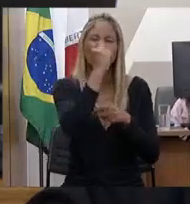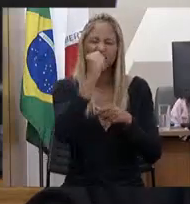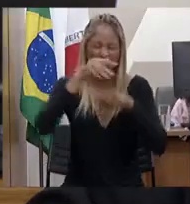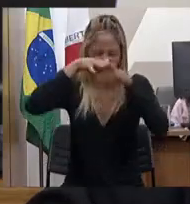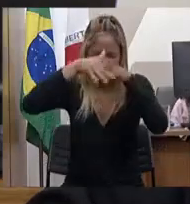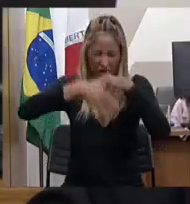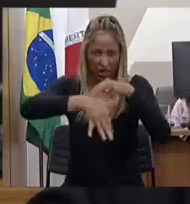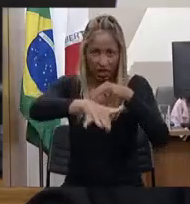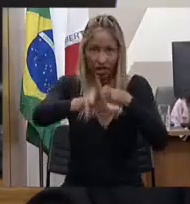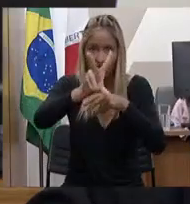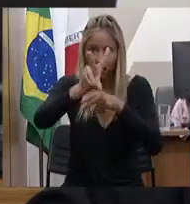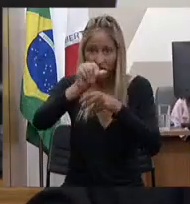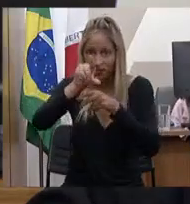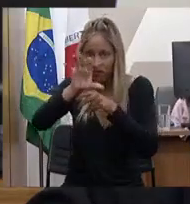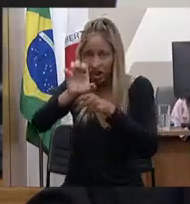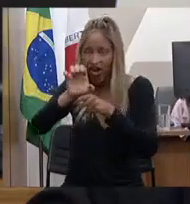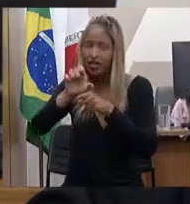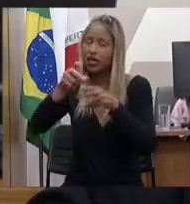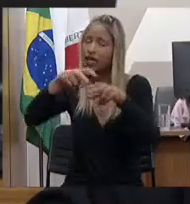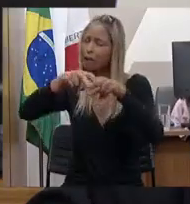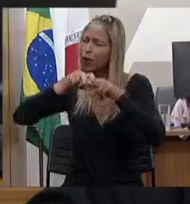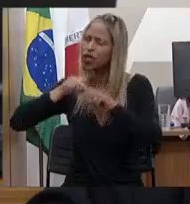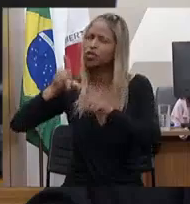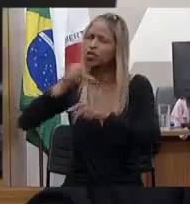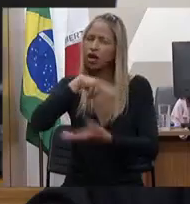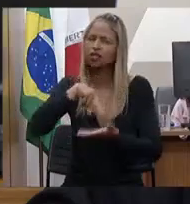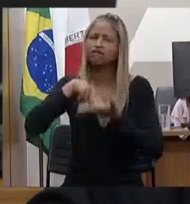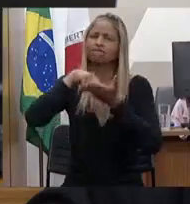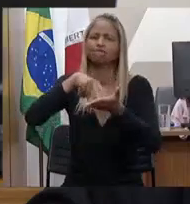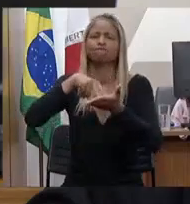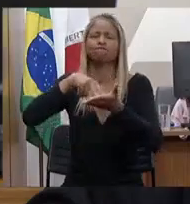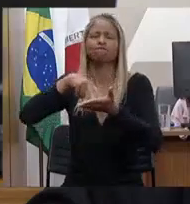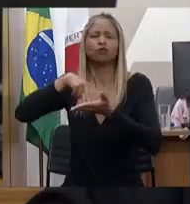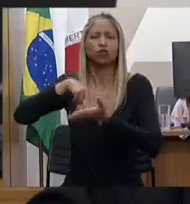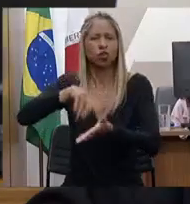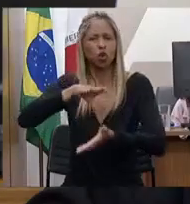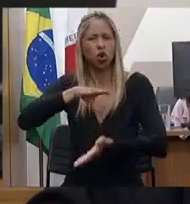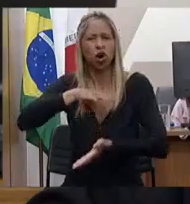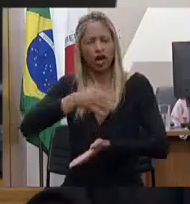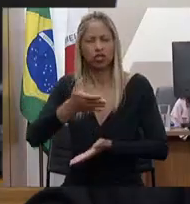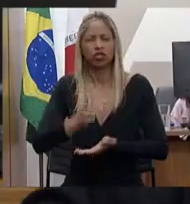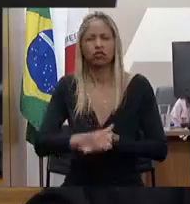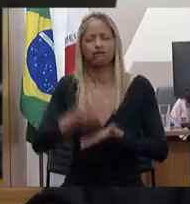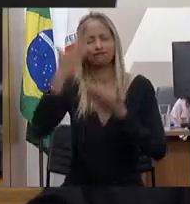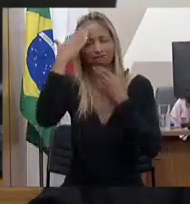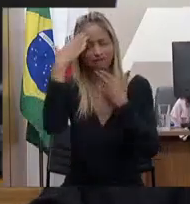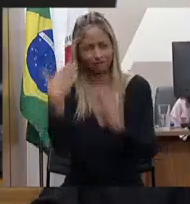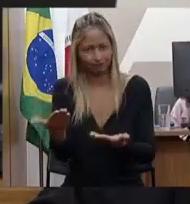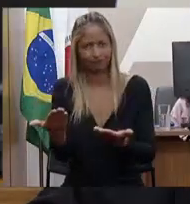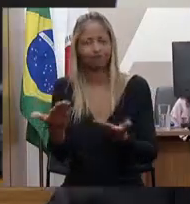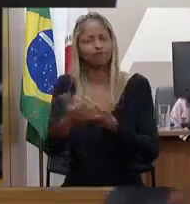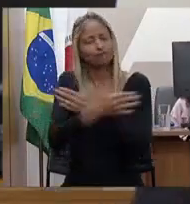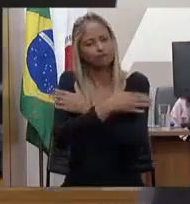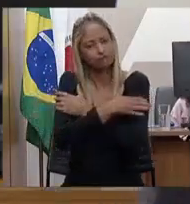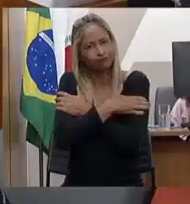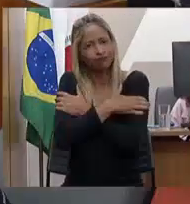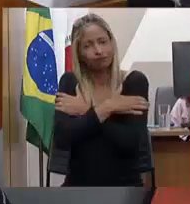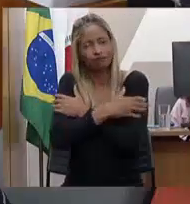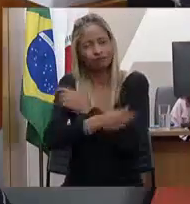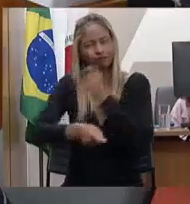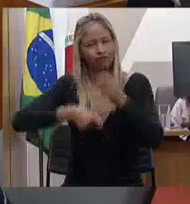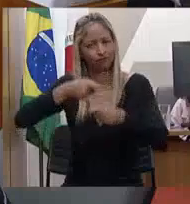pela vale e é por eles que nós seguimos em luta fazendo todo enfrentamento ao capital gratidão um forte abraço de